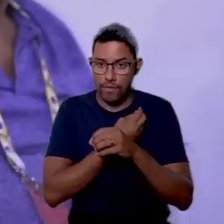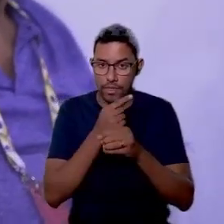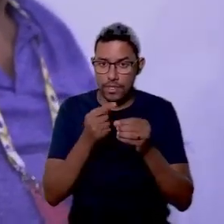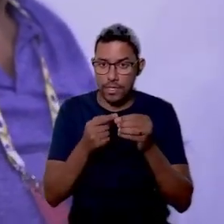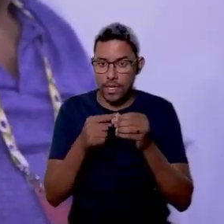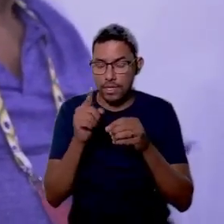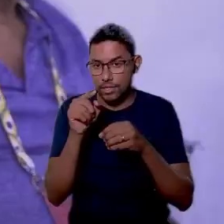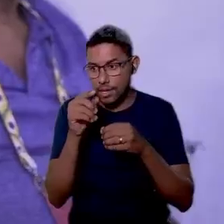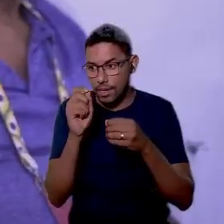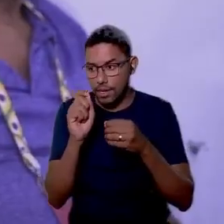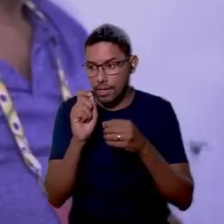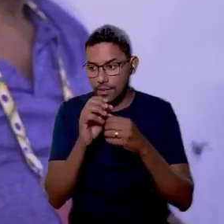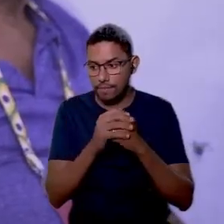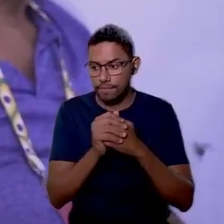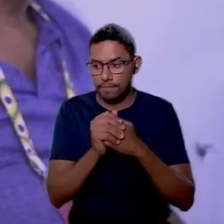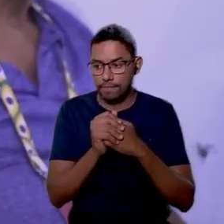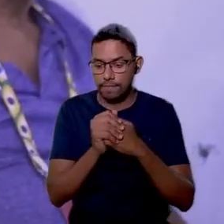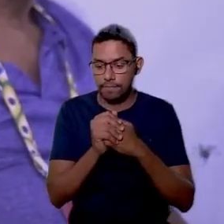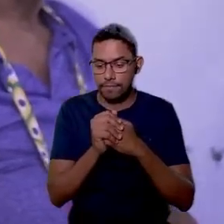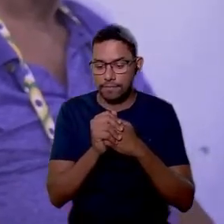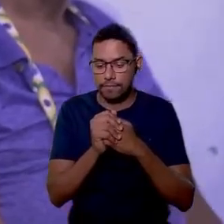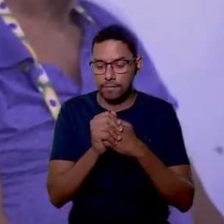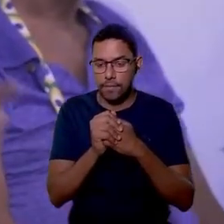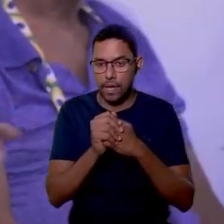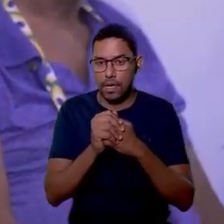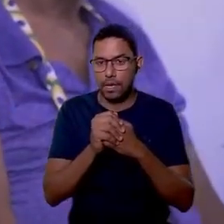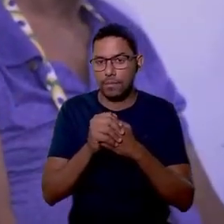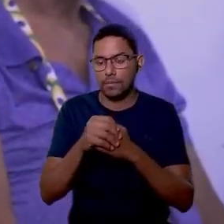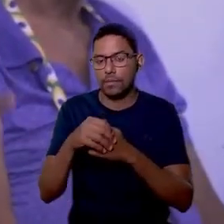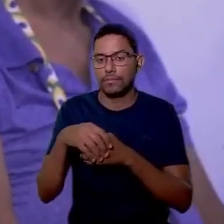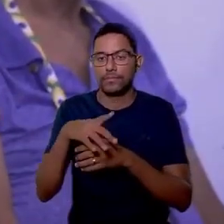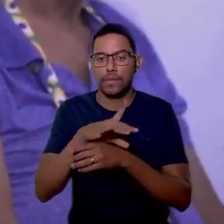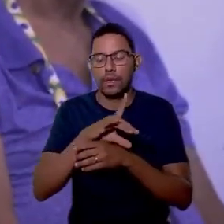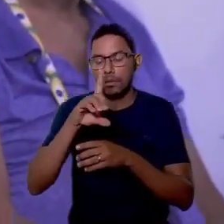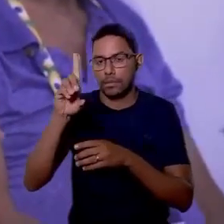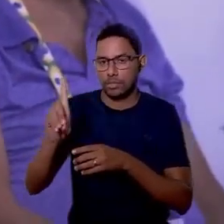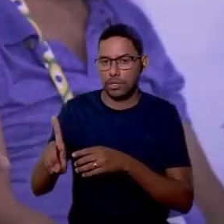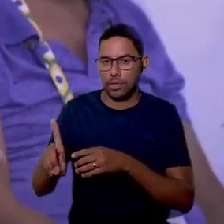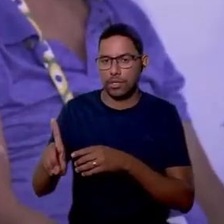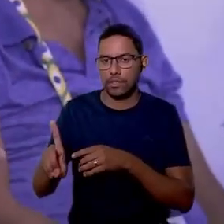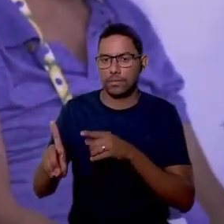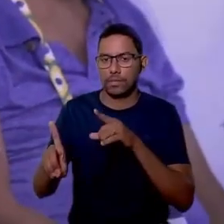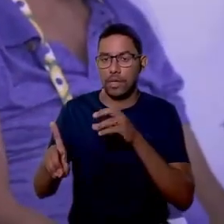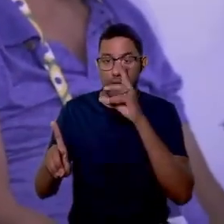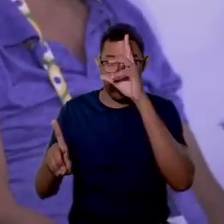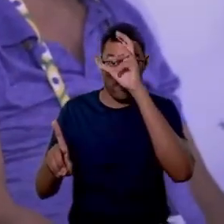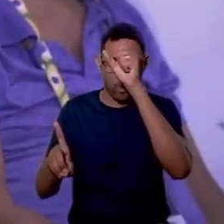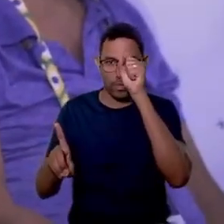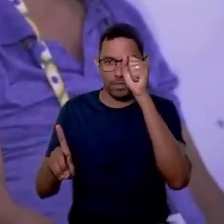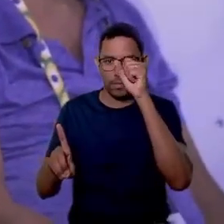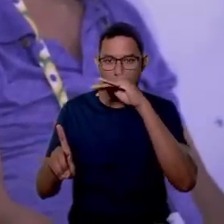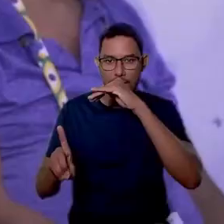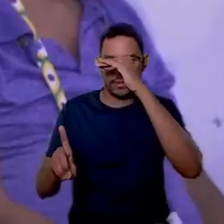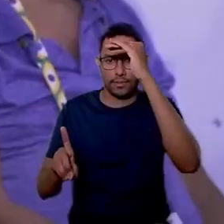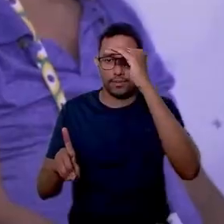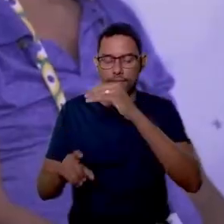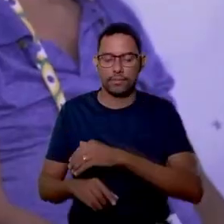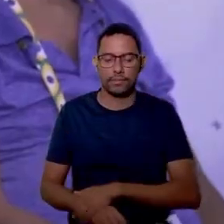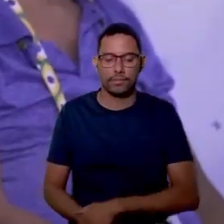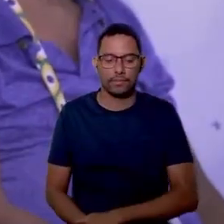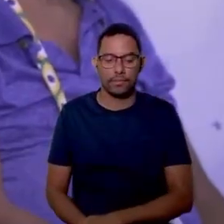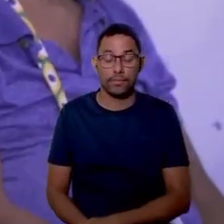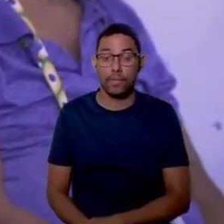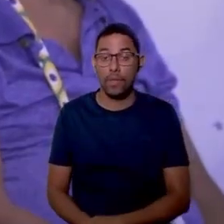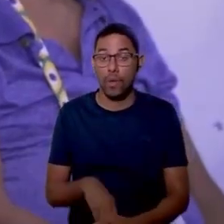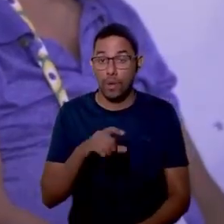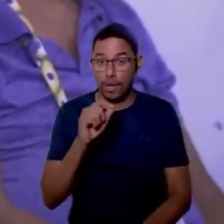é muito... que a direita tem uma força muito grande. E